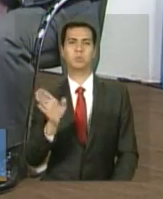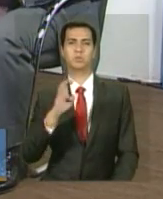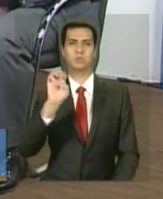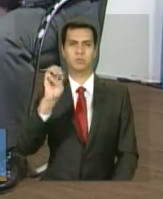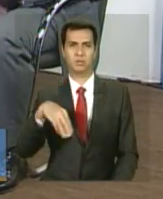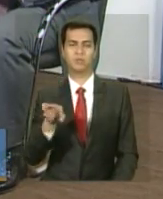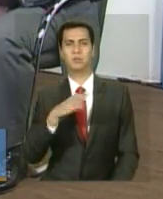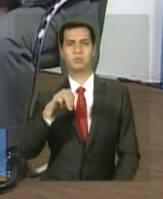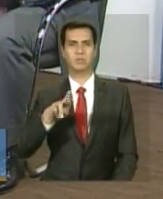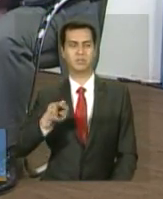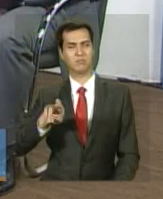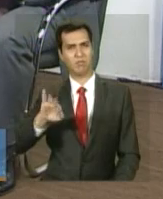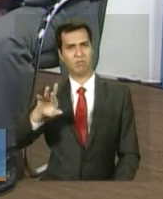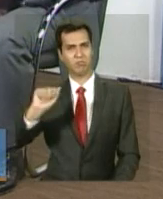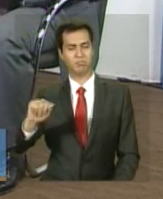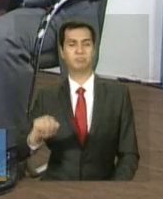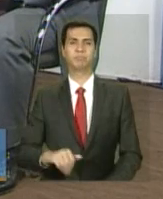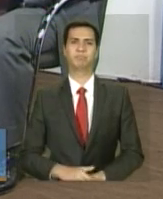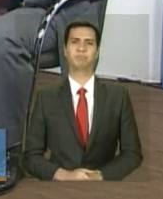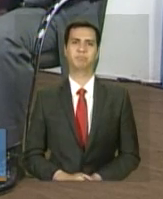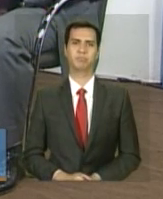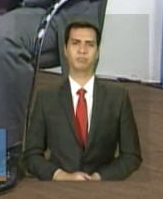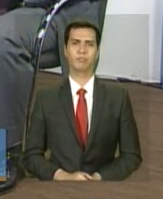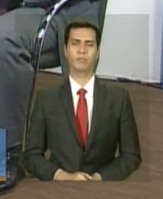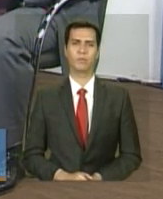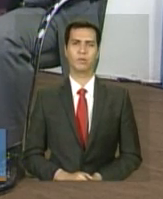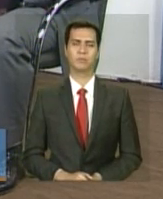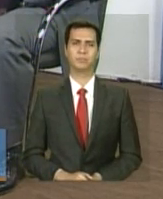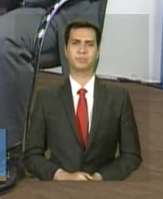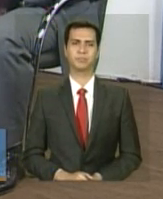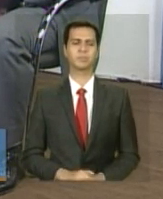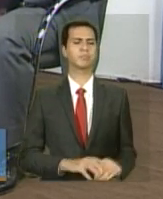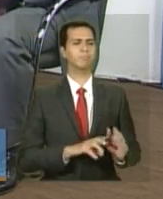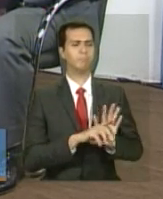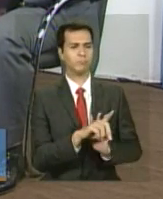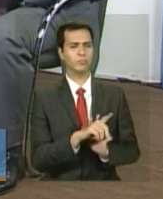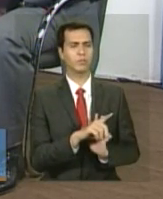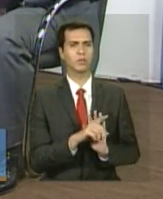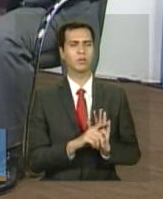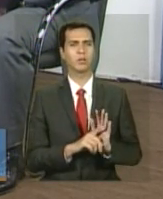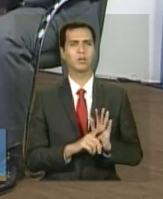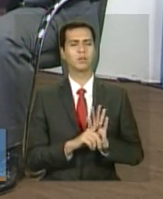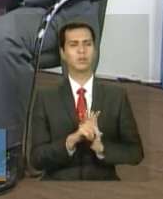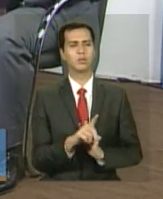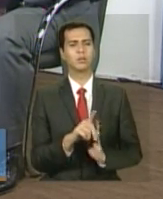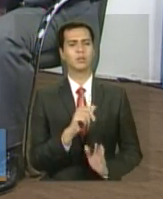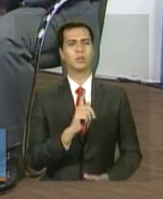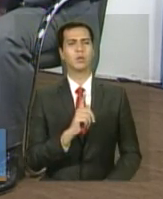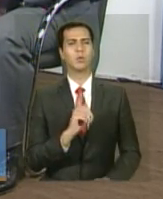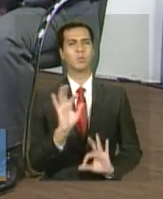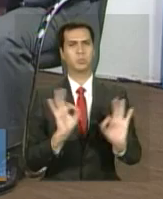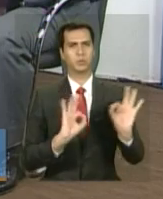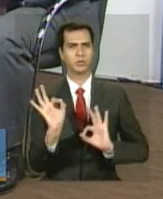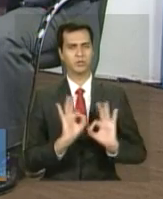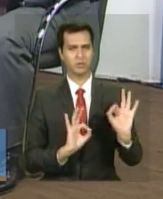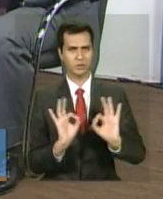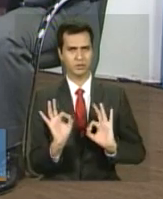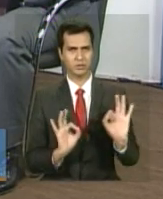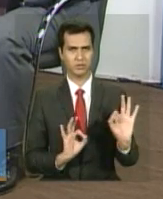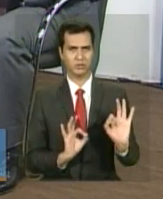o plano ele Visa atender justamente as famílias mais vulneráveis as famílias de extrema pobreza o Brasil sem